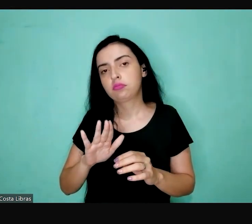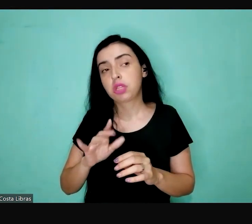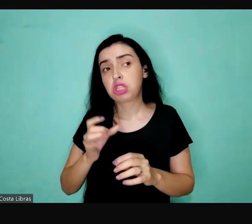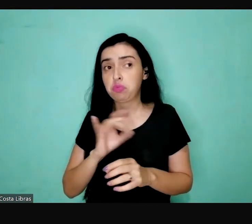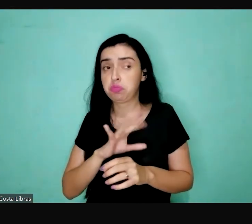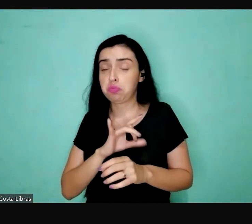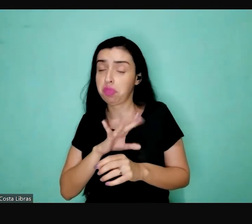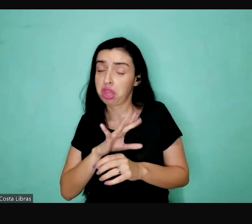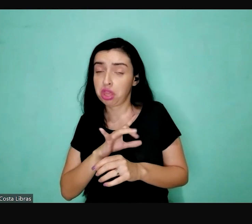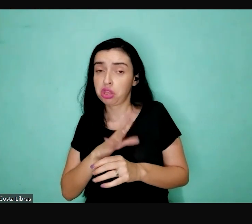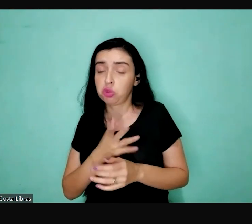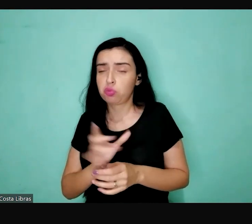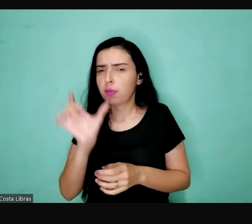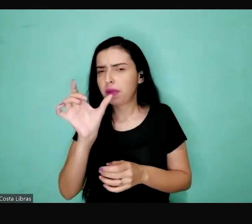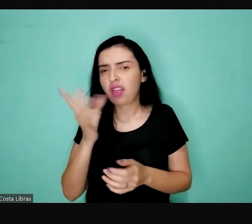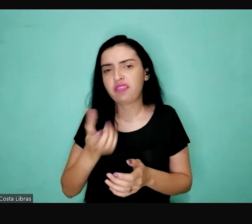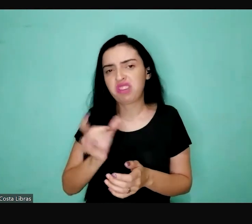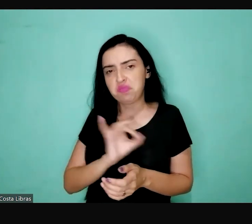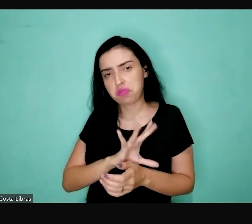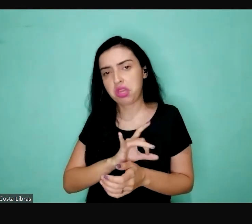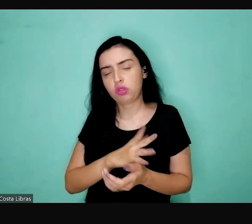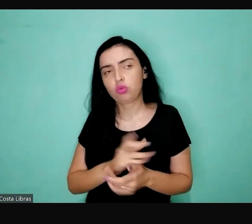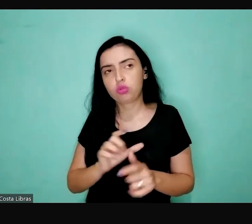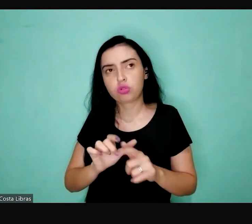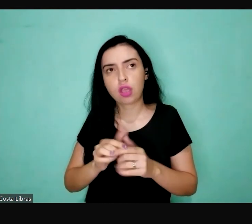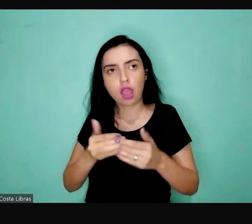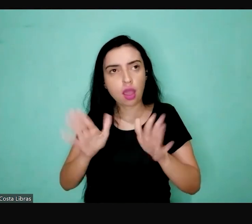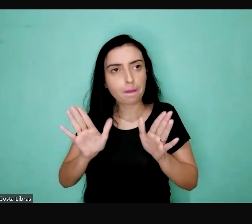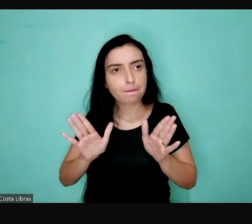de abrir demais e